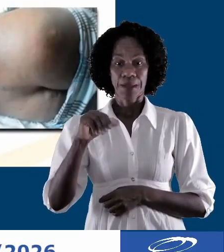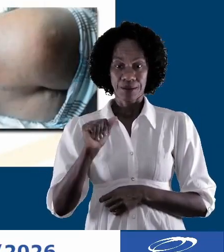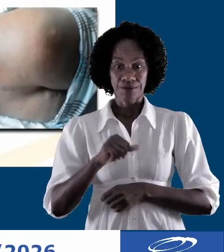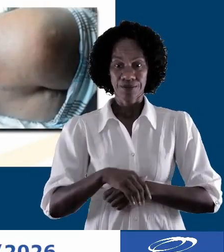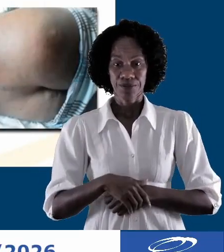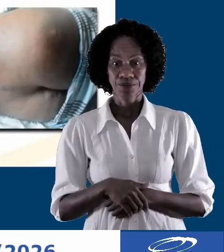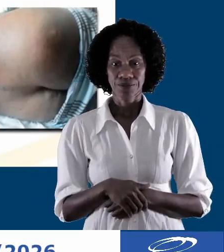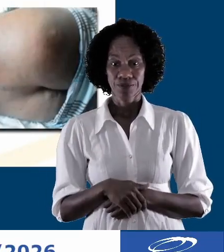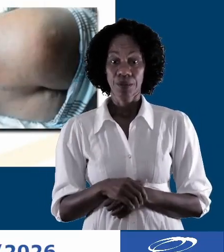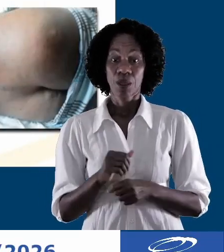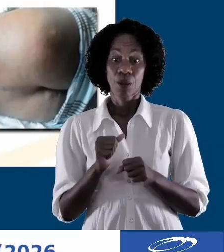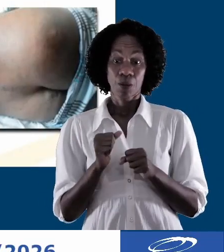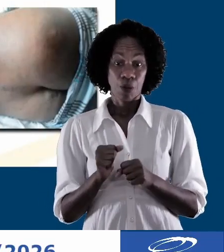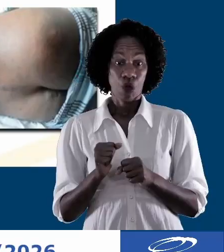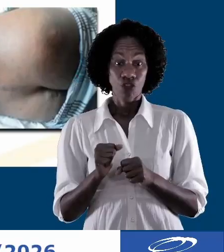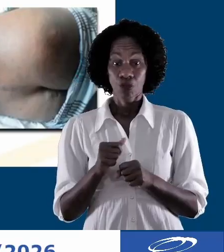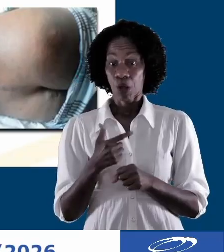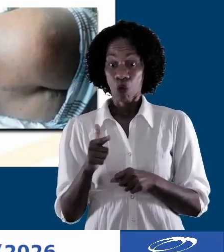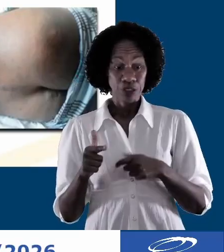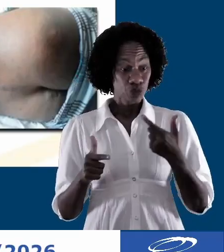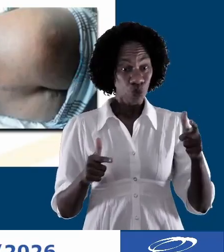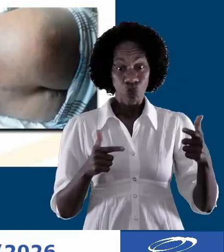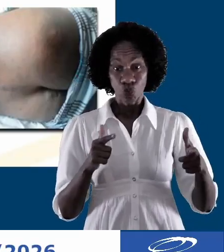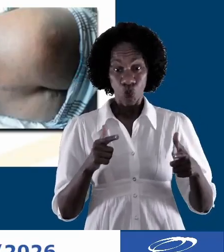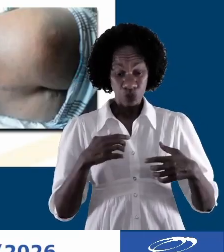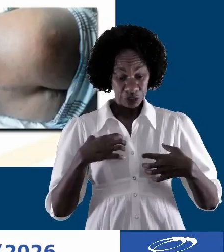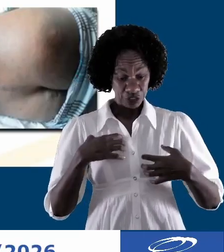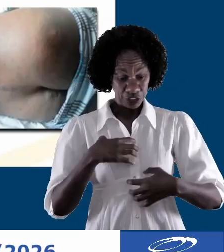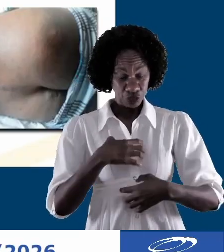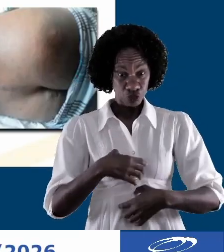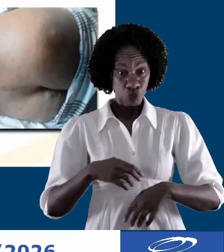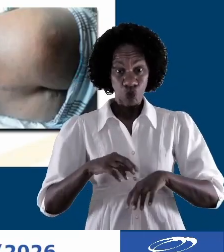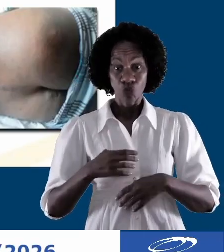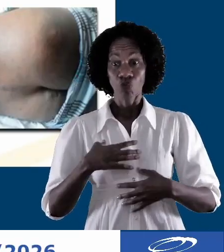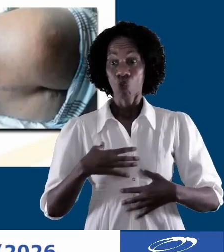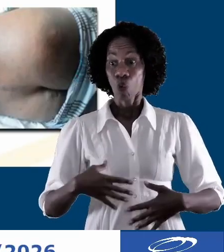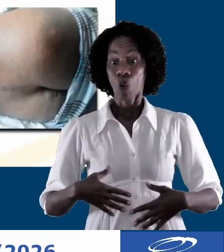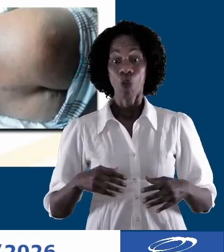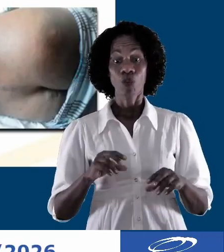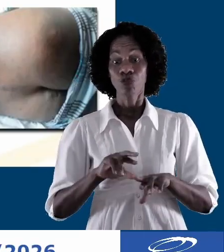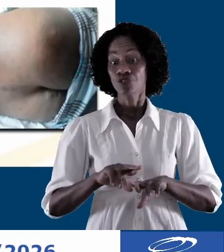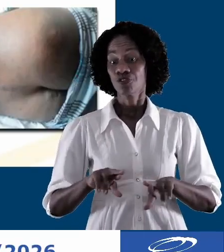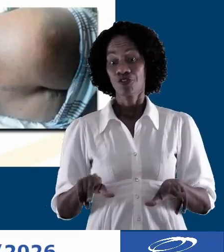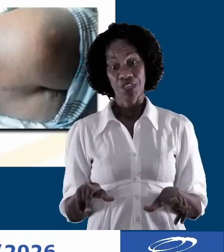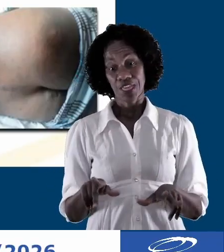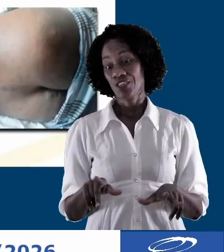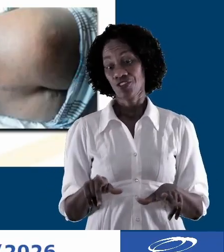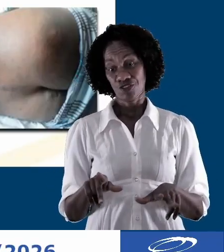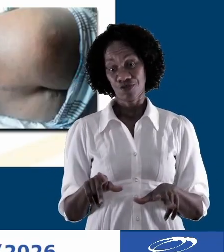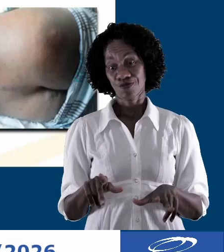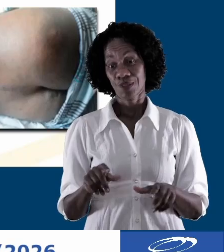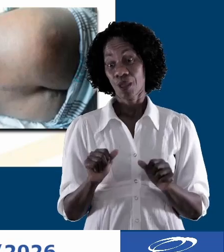Ele pode migrar para o trígono de Petit, dando abaulamento no flanco do osso do paciente. Pode levar acometimento